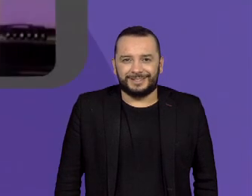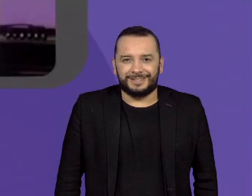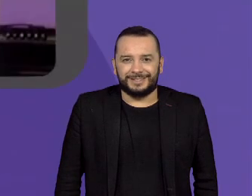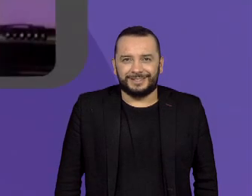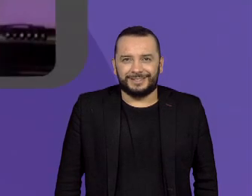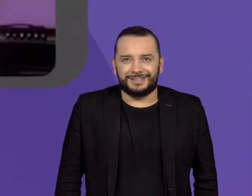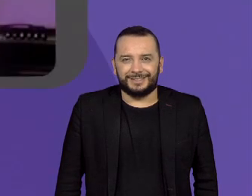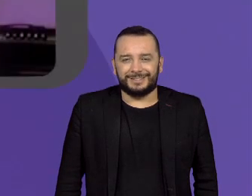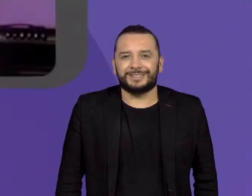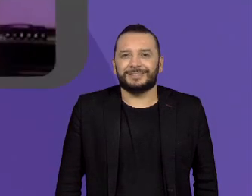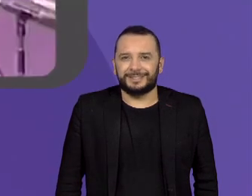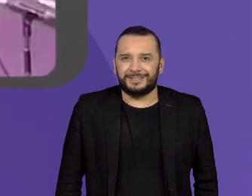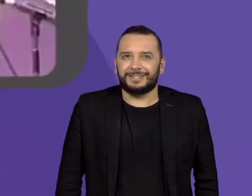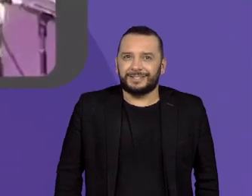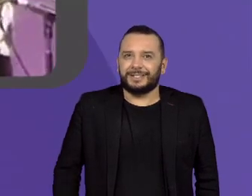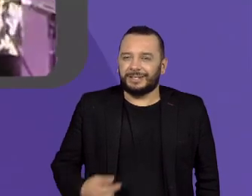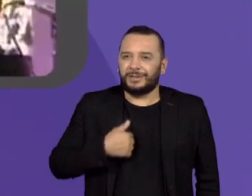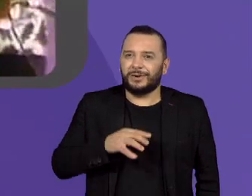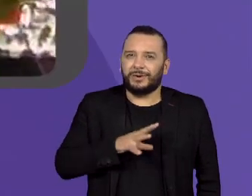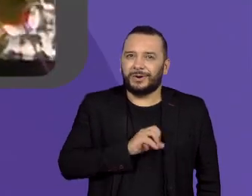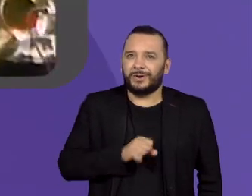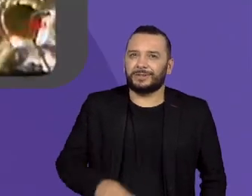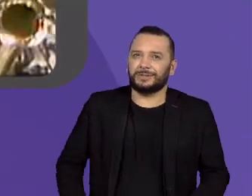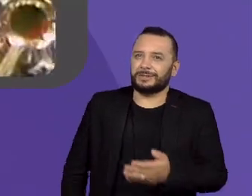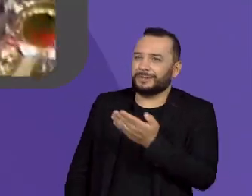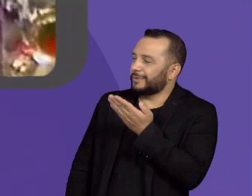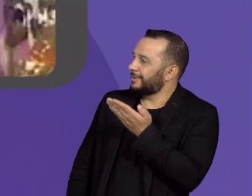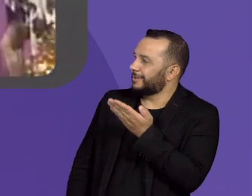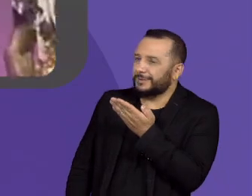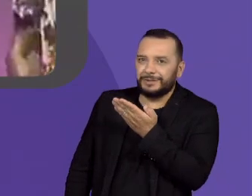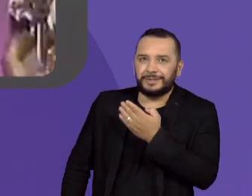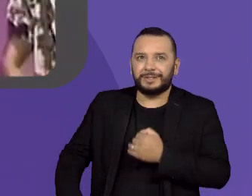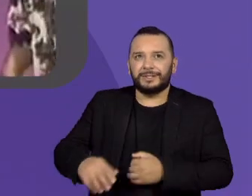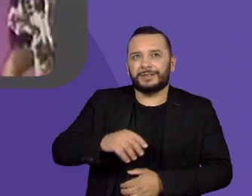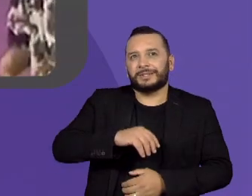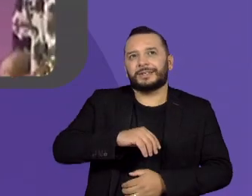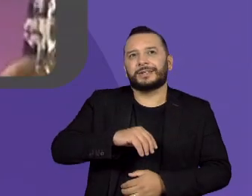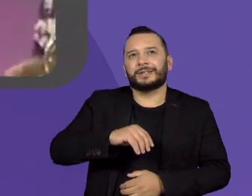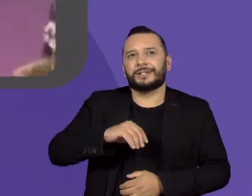Eu começo com Janis Joplin. In my brain,